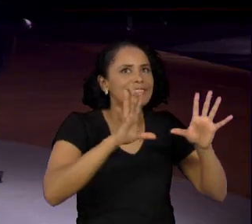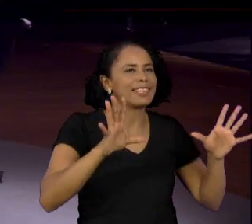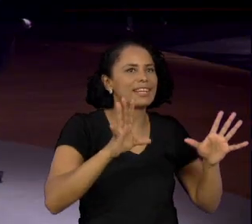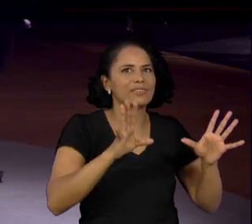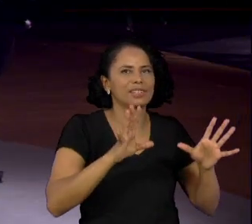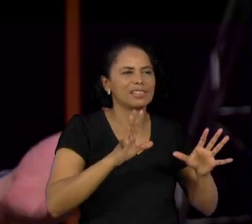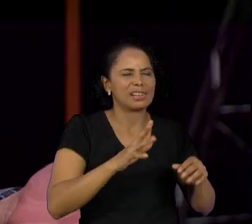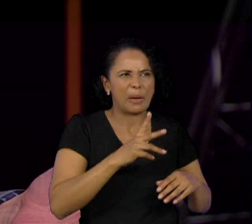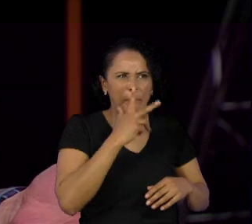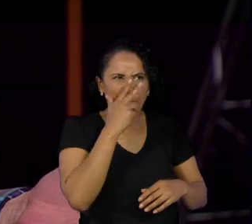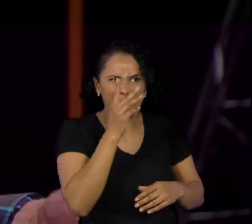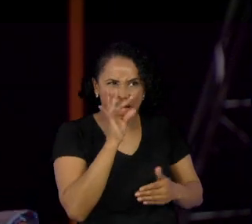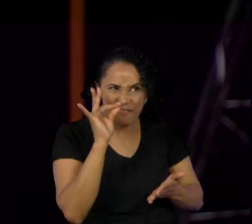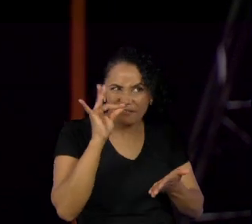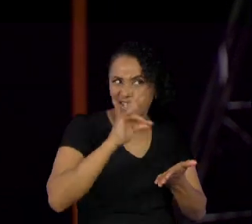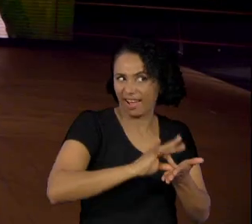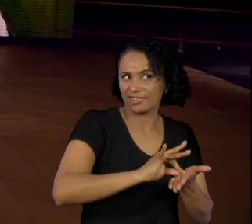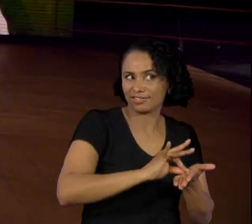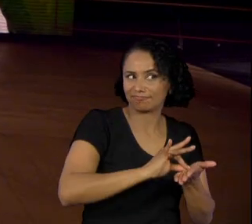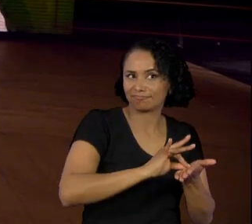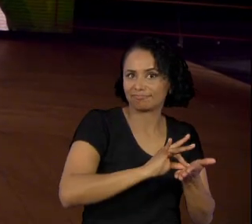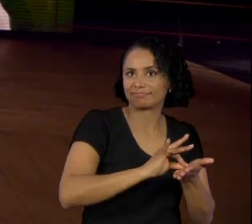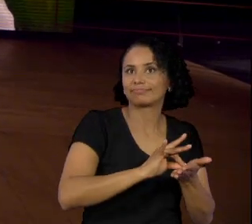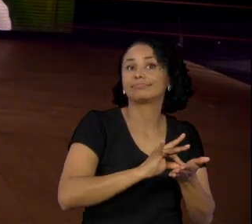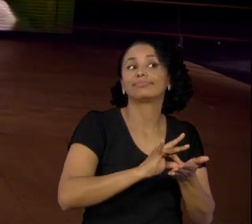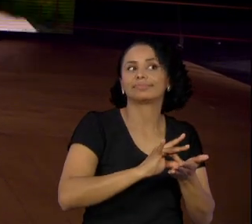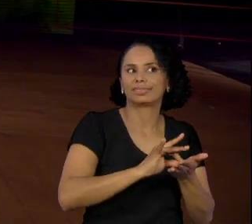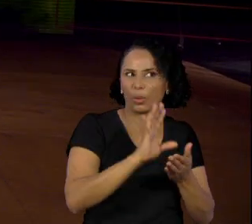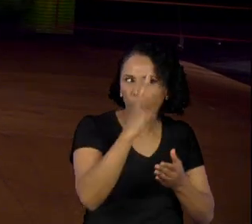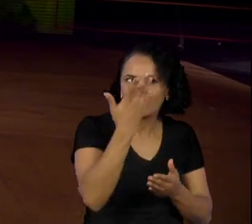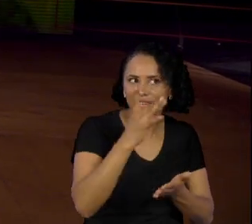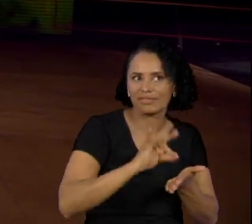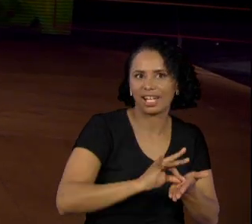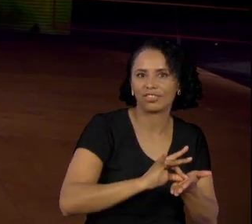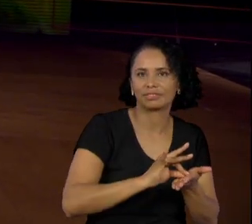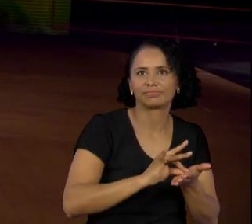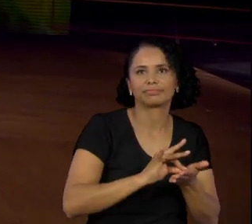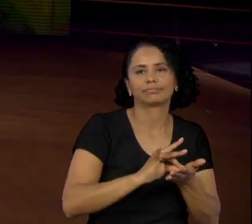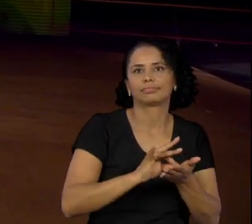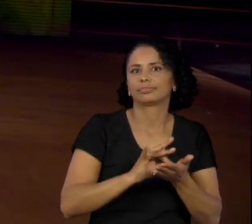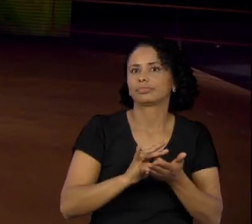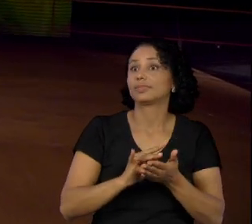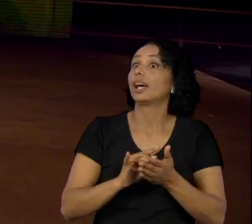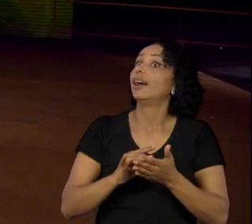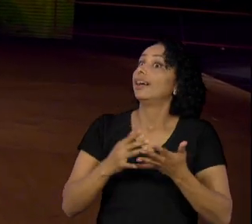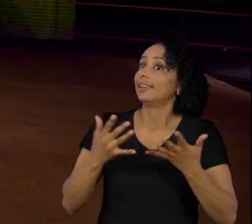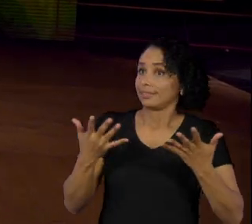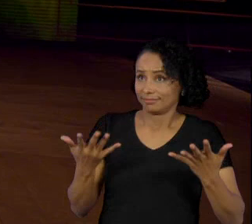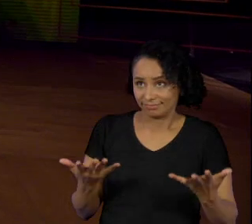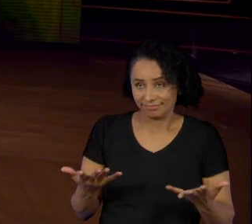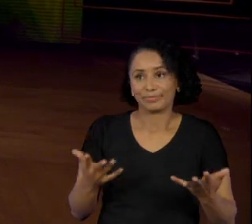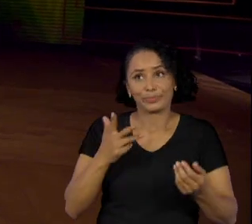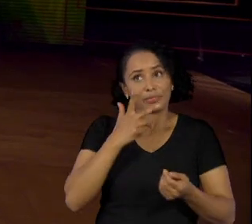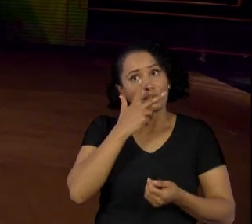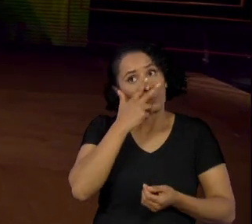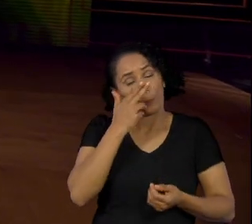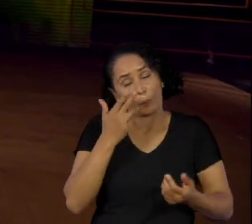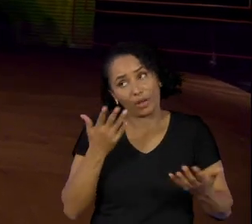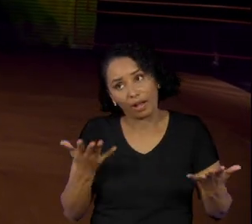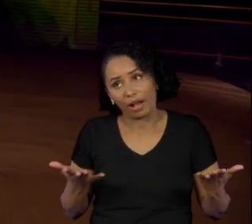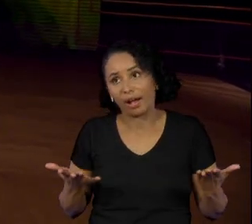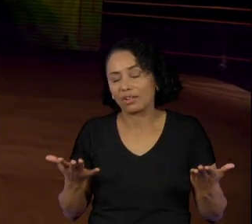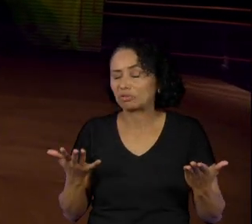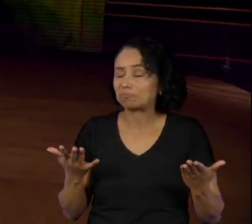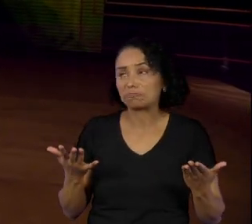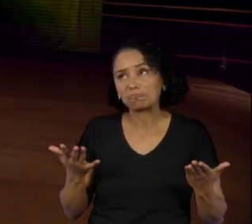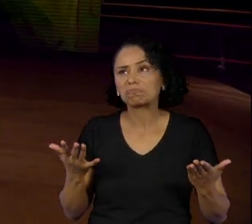impressão isso ou isso é verdade? Acontecia mesmo? Não, era verdade. Eu acho que foi uma...